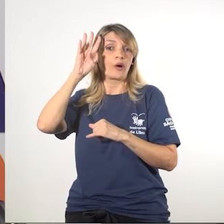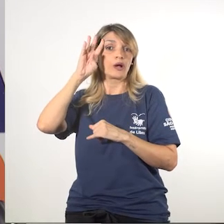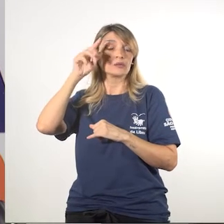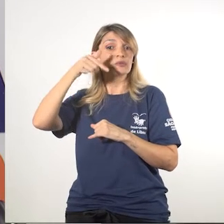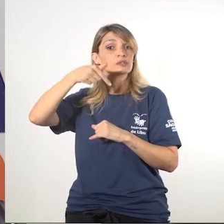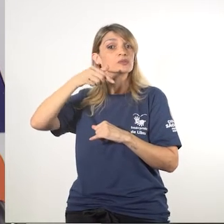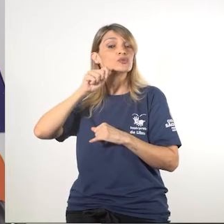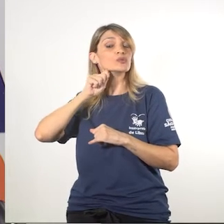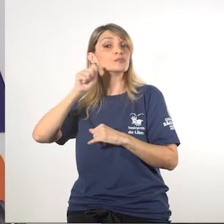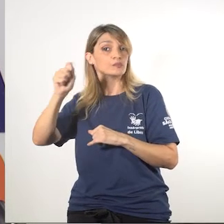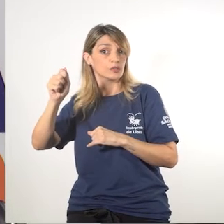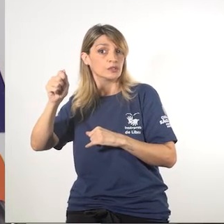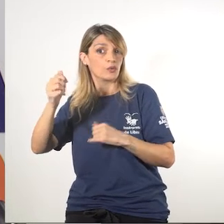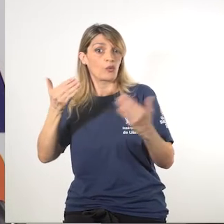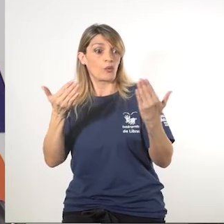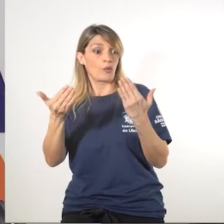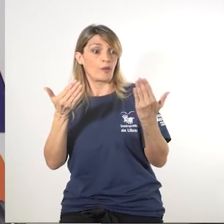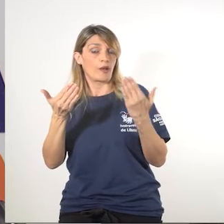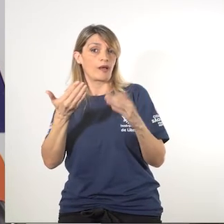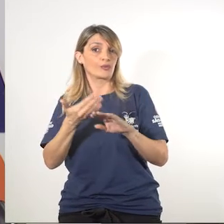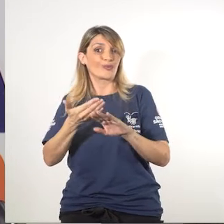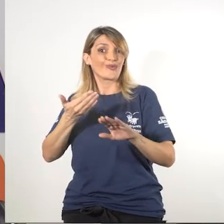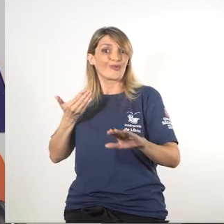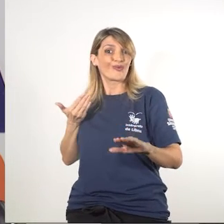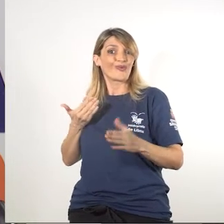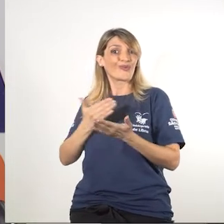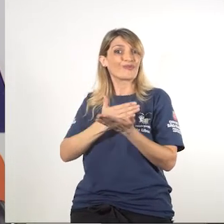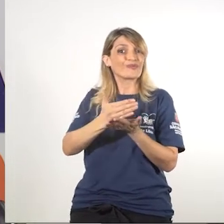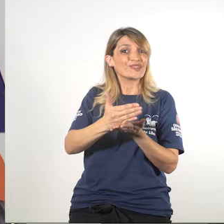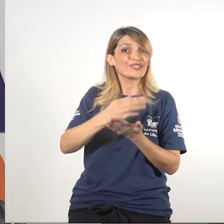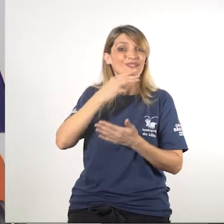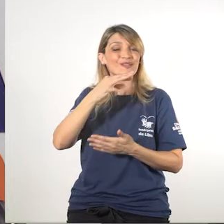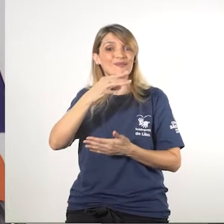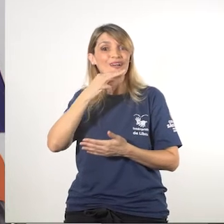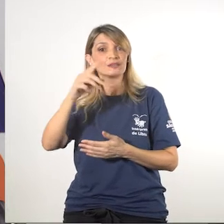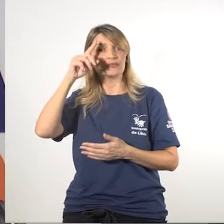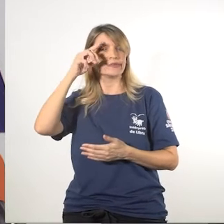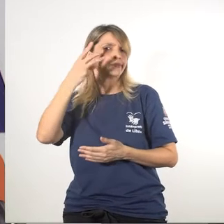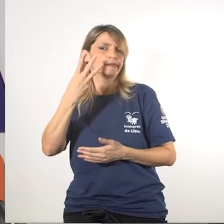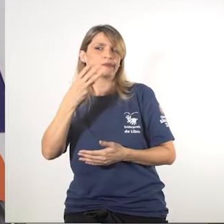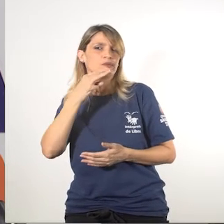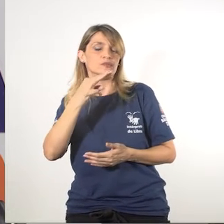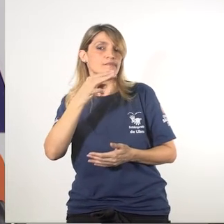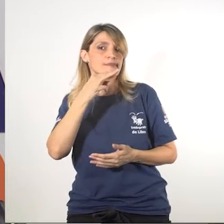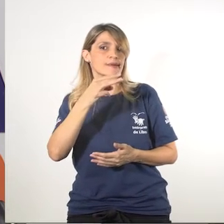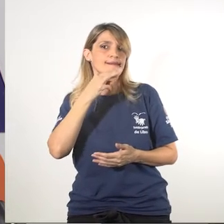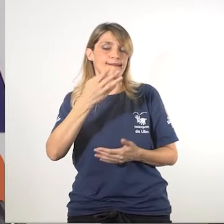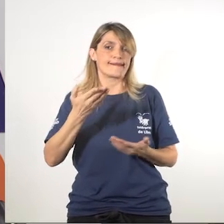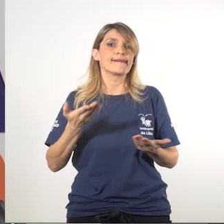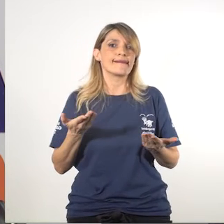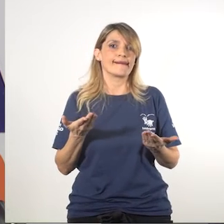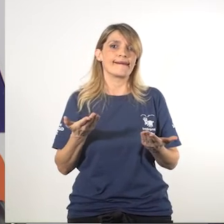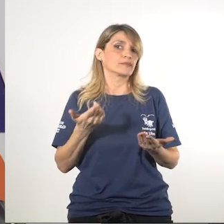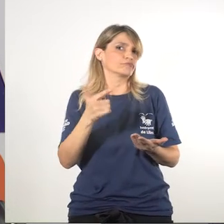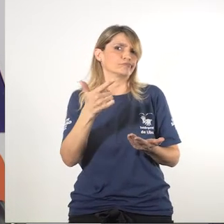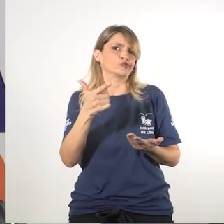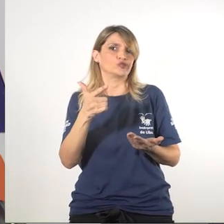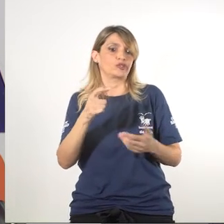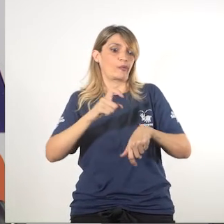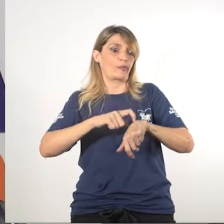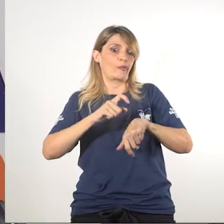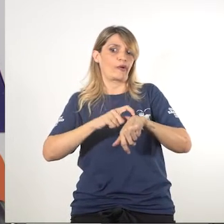abril, com o início de março, dia 3 de março, onde a gente não estava ainda em